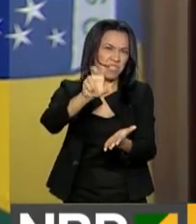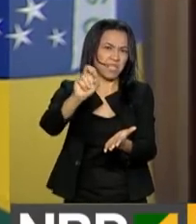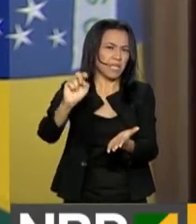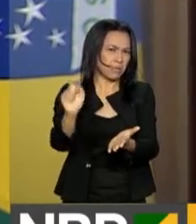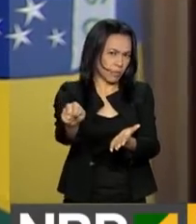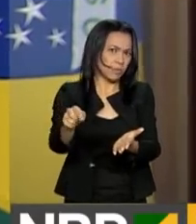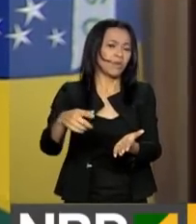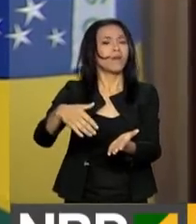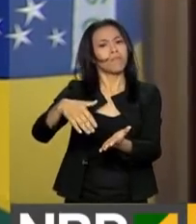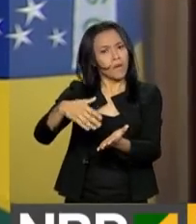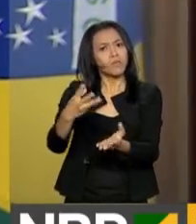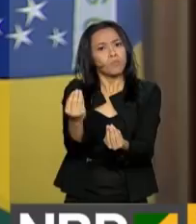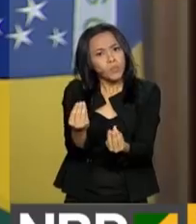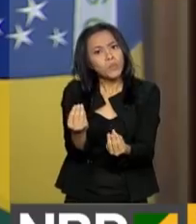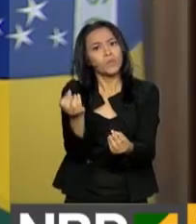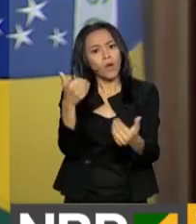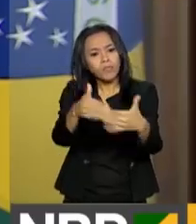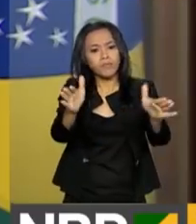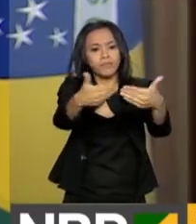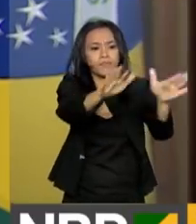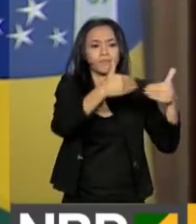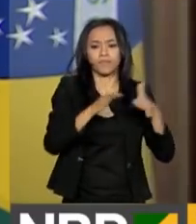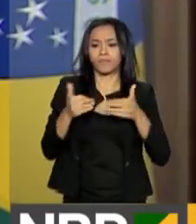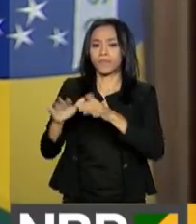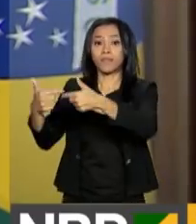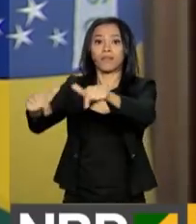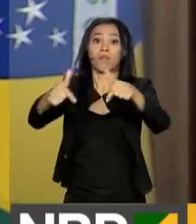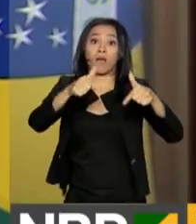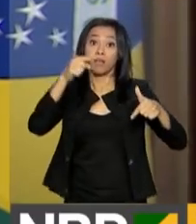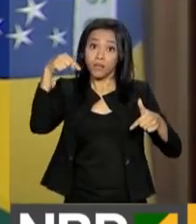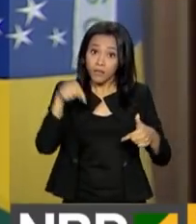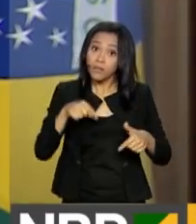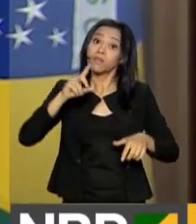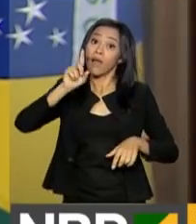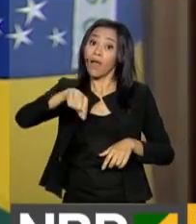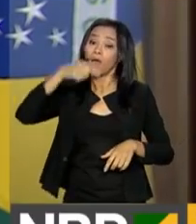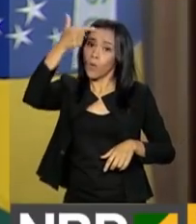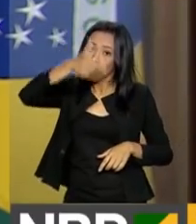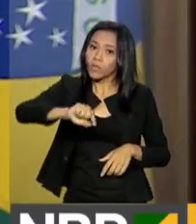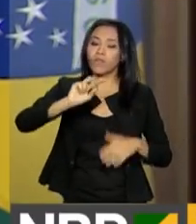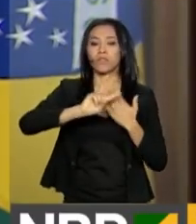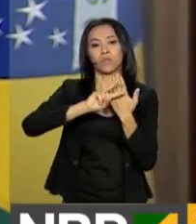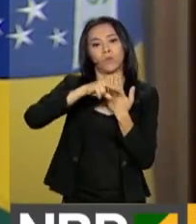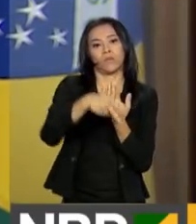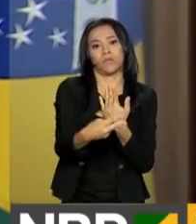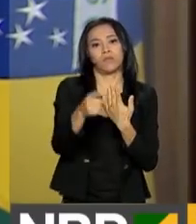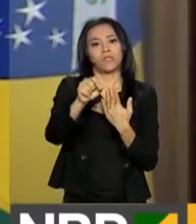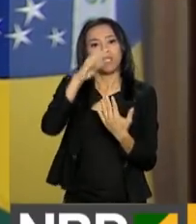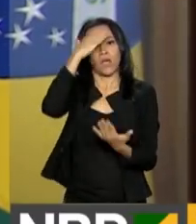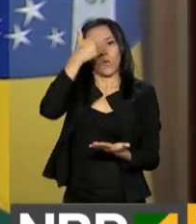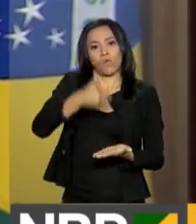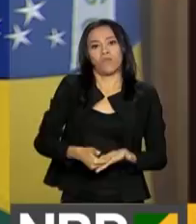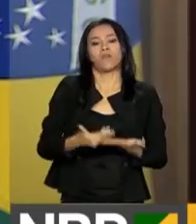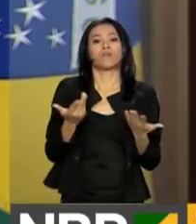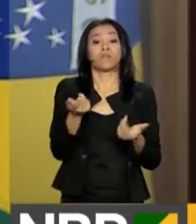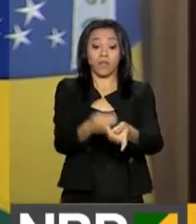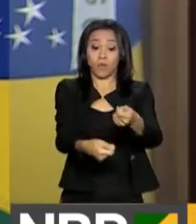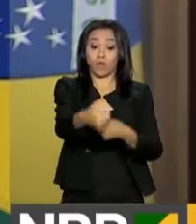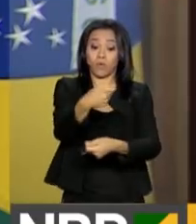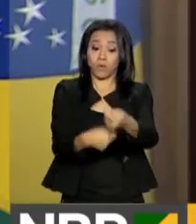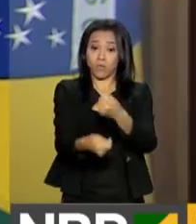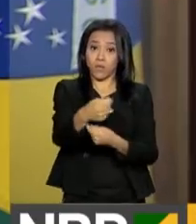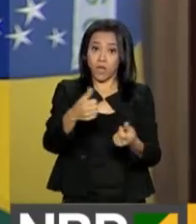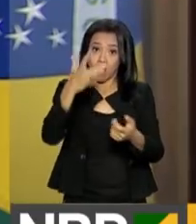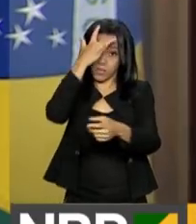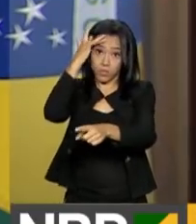postos de trabalho é reabertos fruto mais uma vez da confiança da confiança na economia as pessoas